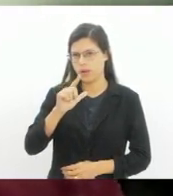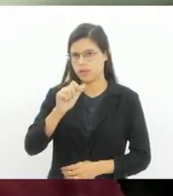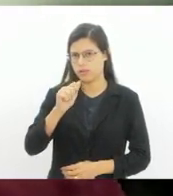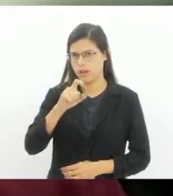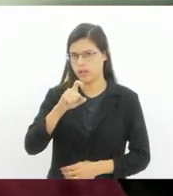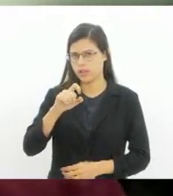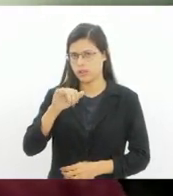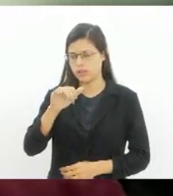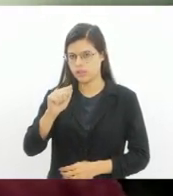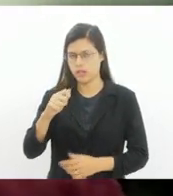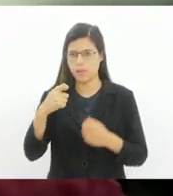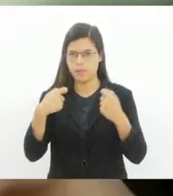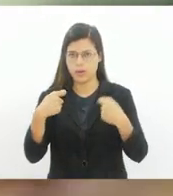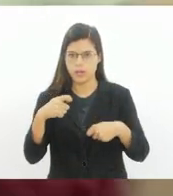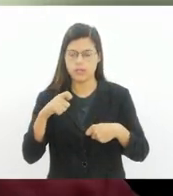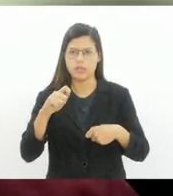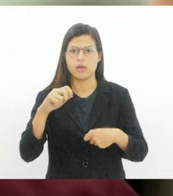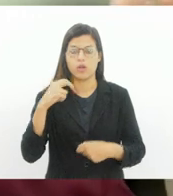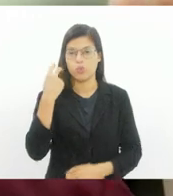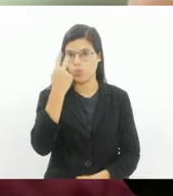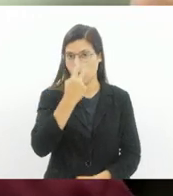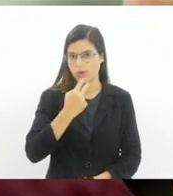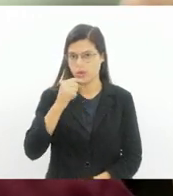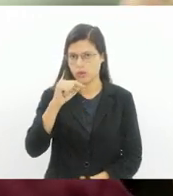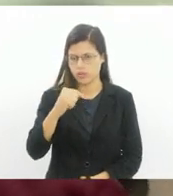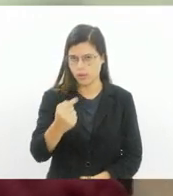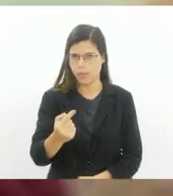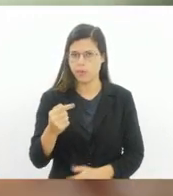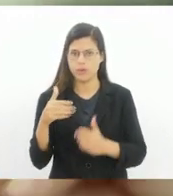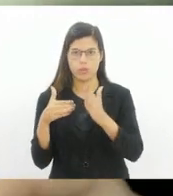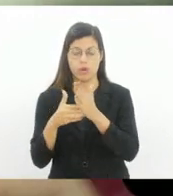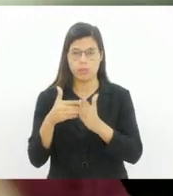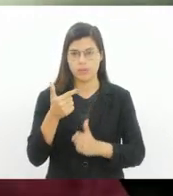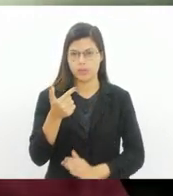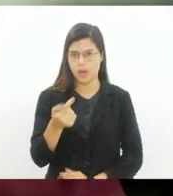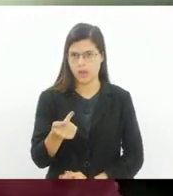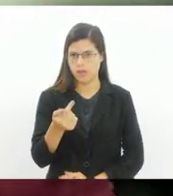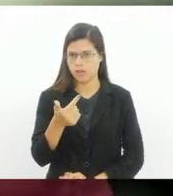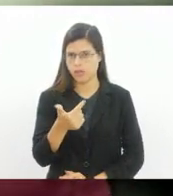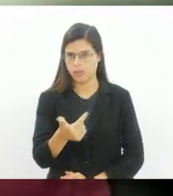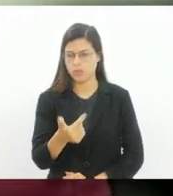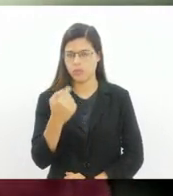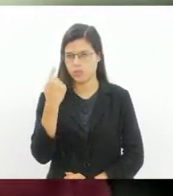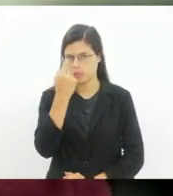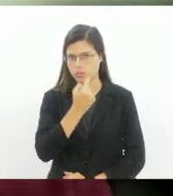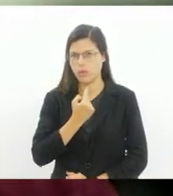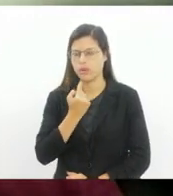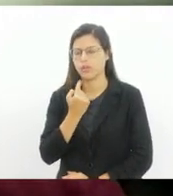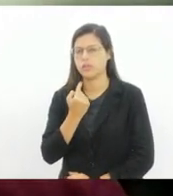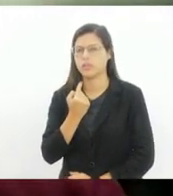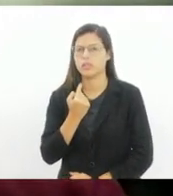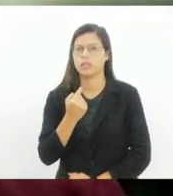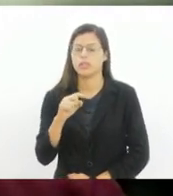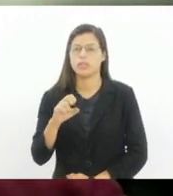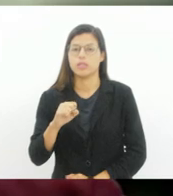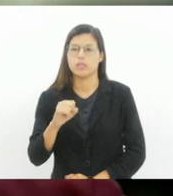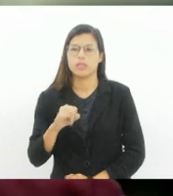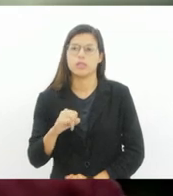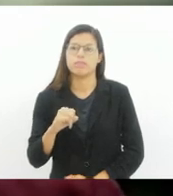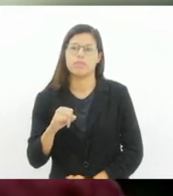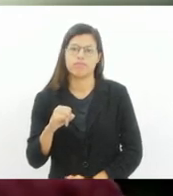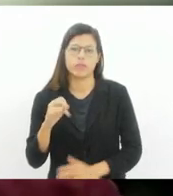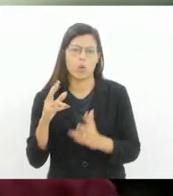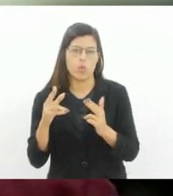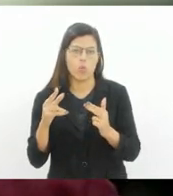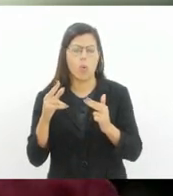após a exposição do risco e, no máximo, até 72 horas. Em casos de calamidade pública, como que a gente tem vivido no